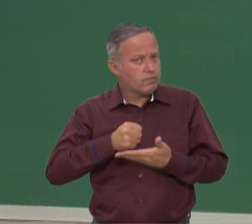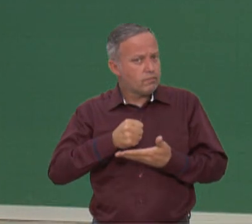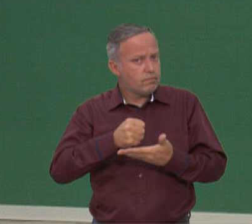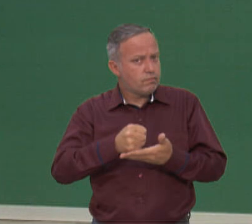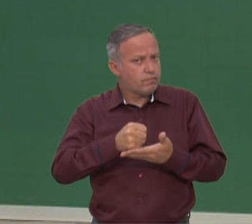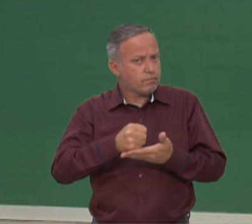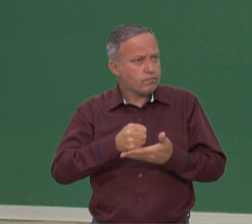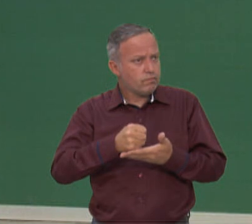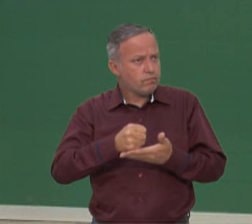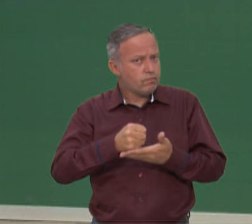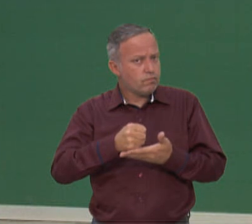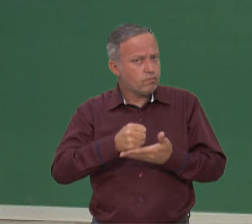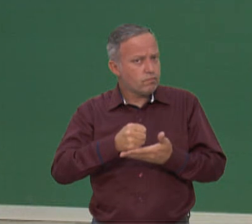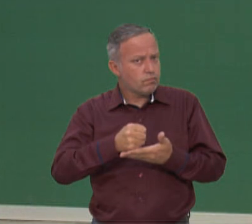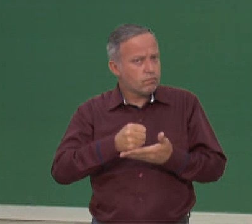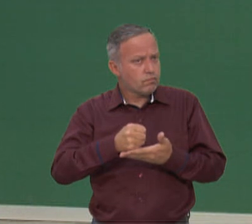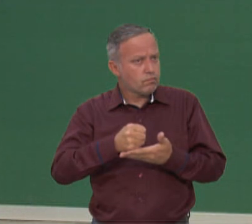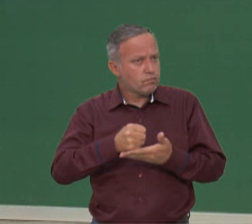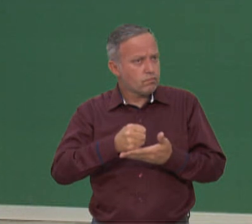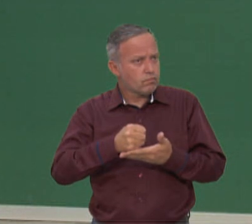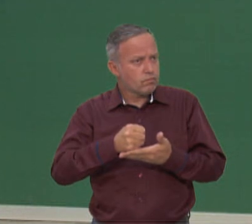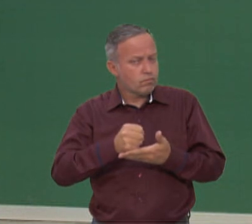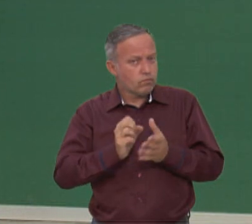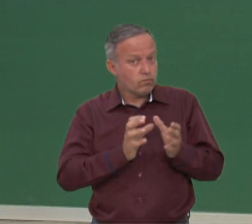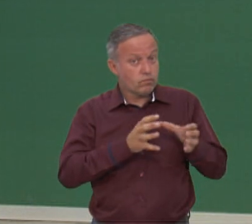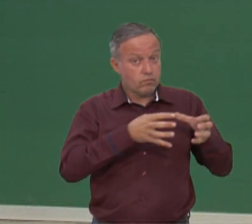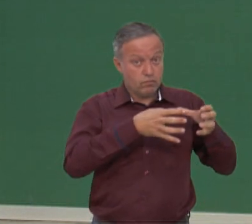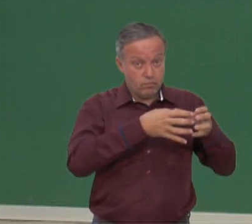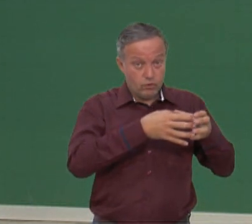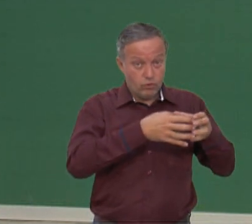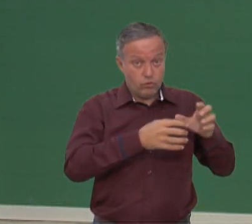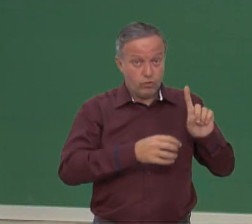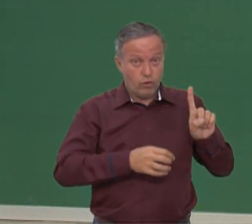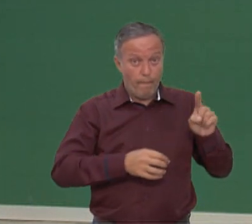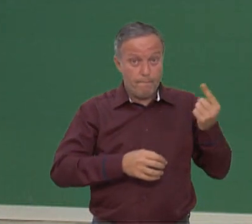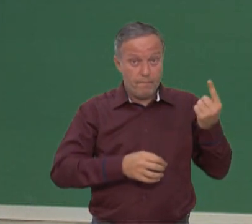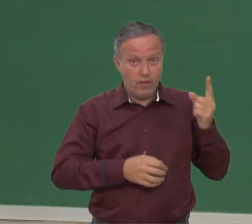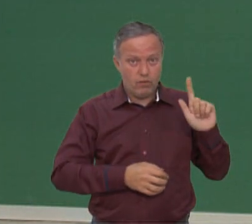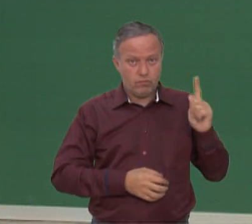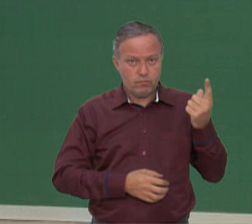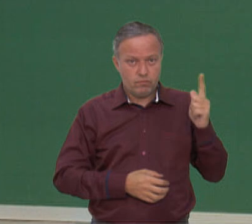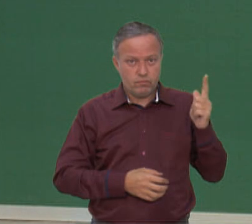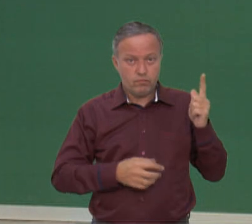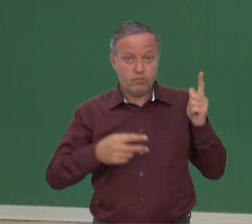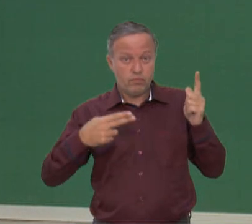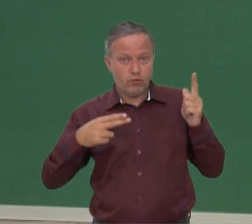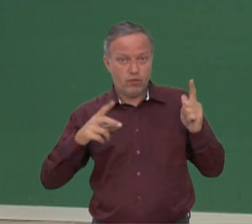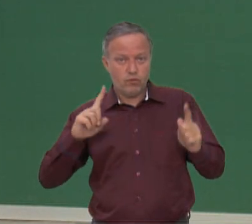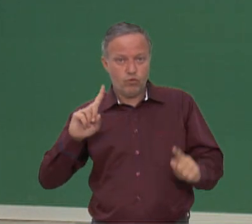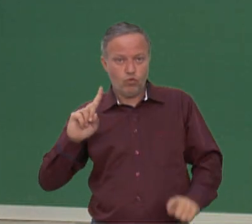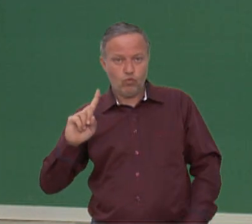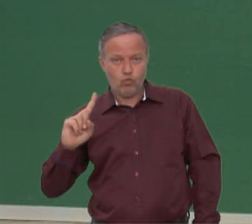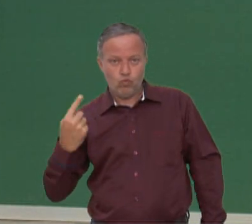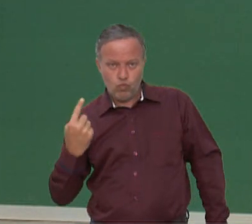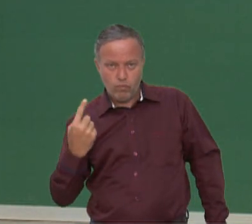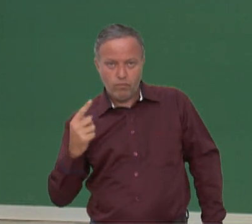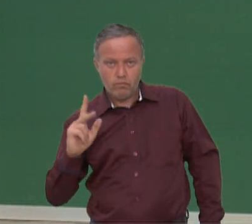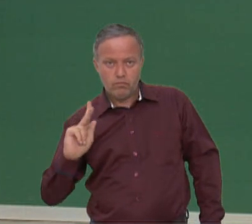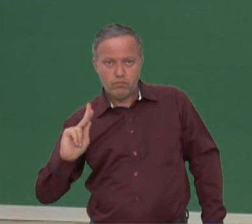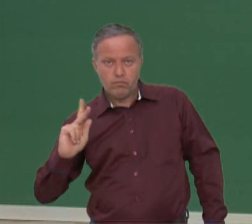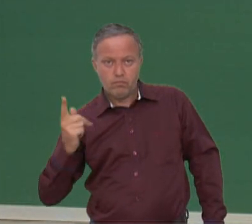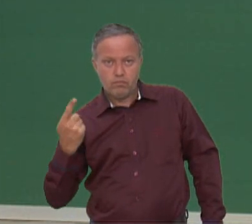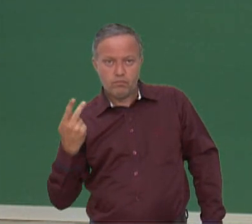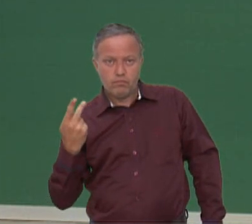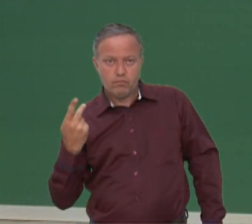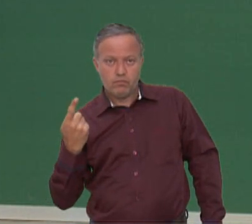trabalhando com isso. Por exemplo, o conjunto de 1000 gramas equivale a 1 quilograma. Se você quer converter,